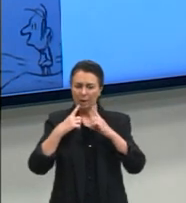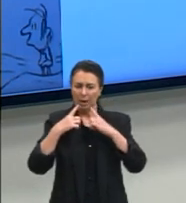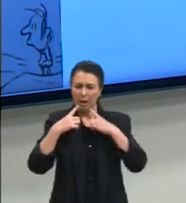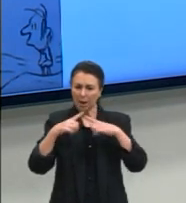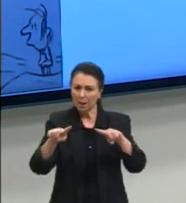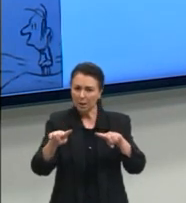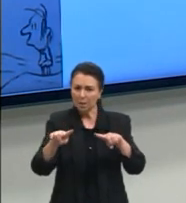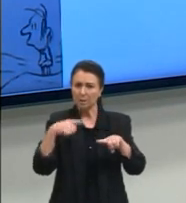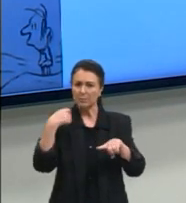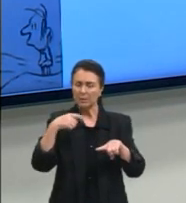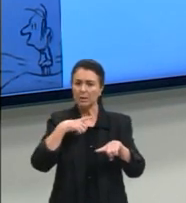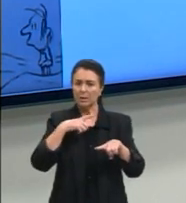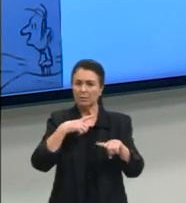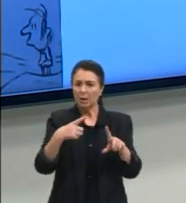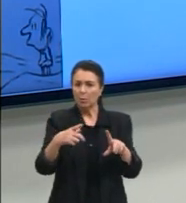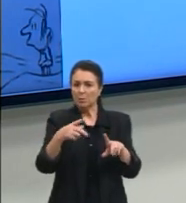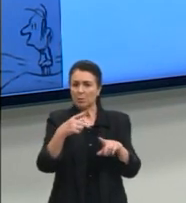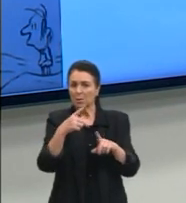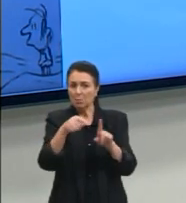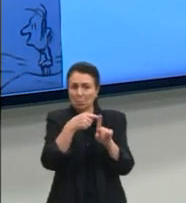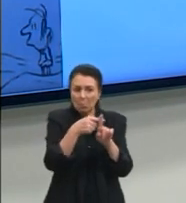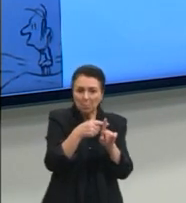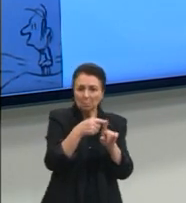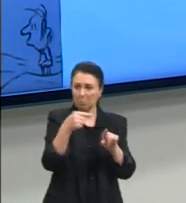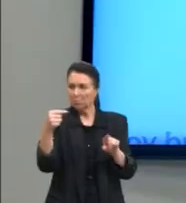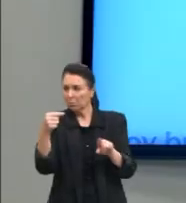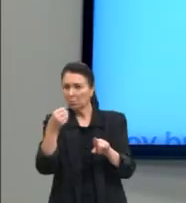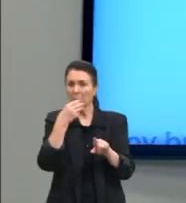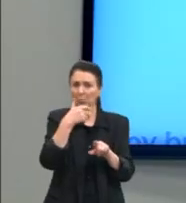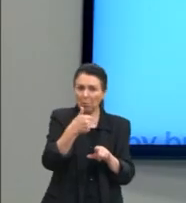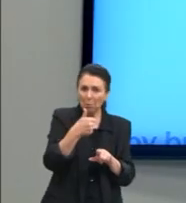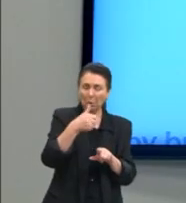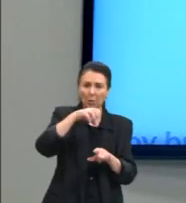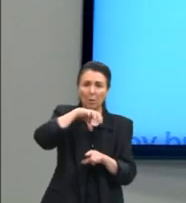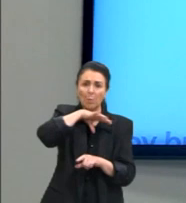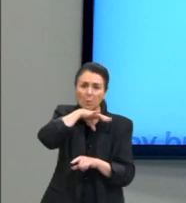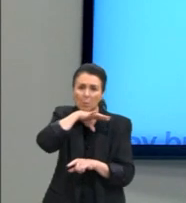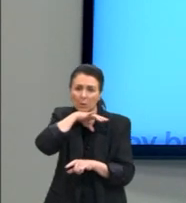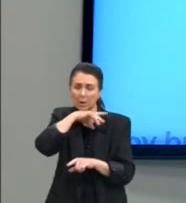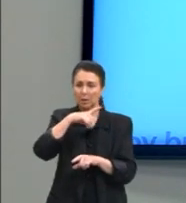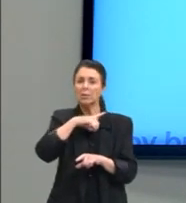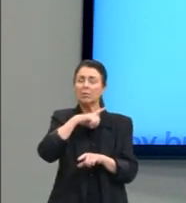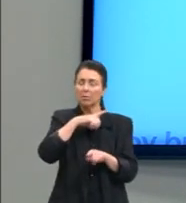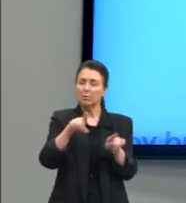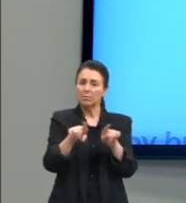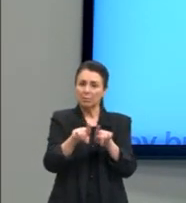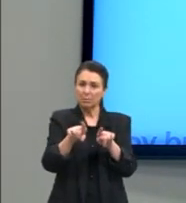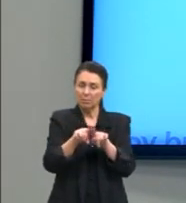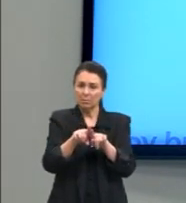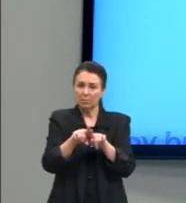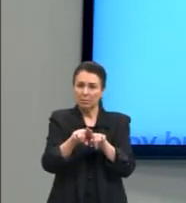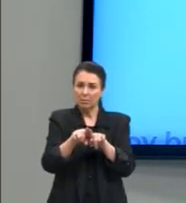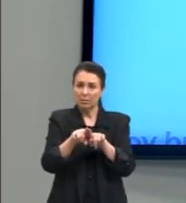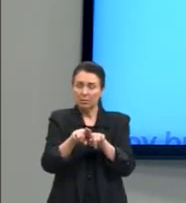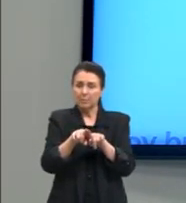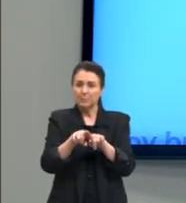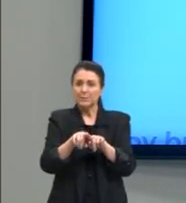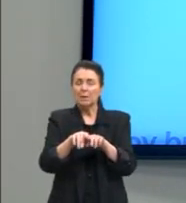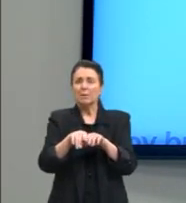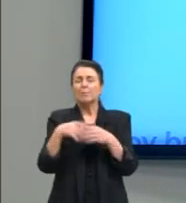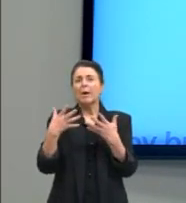negativos a o senso comum tem coisas bacanas a gente vai ver na sequência né mas a